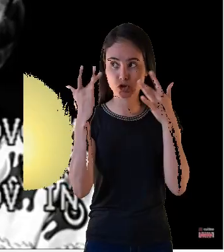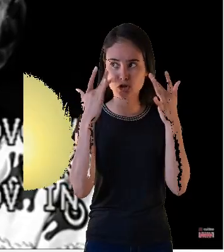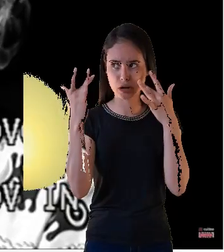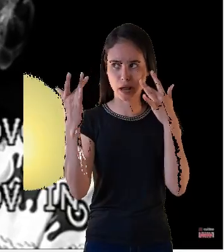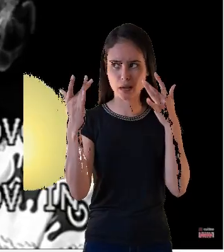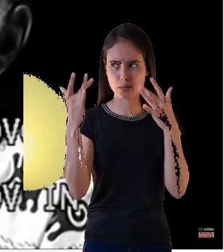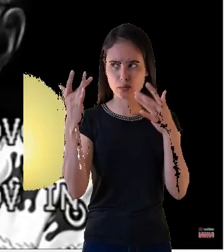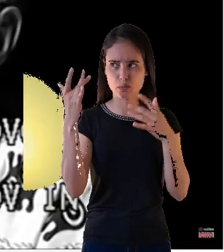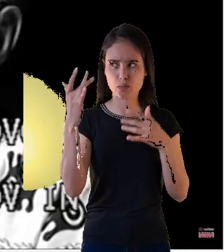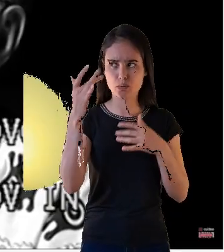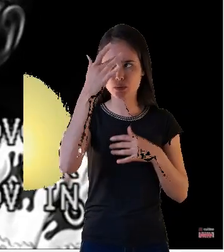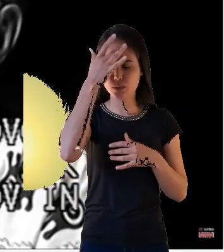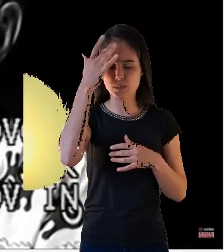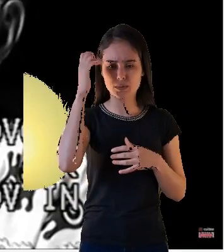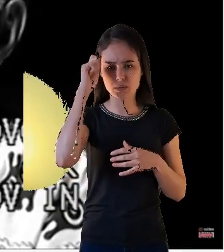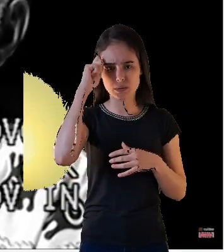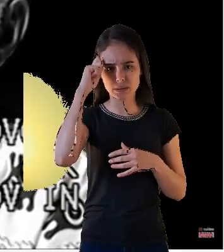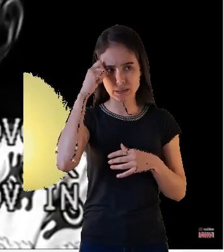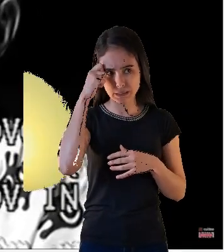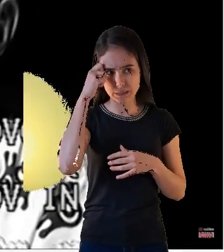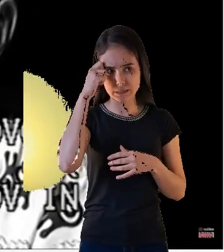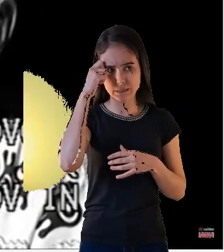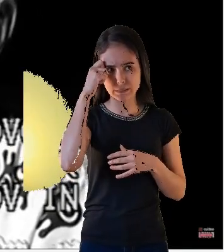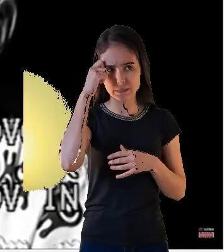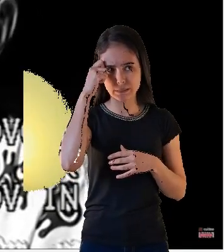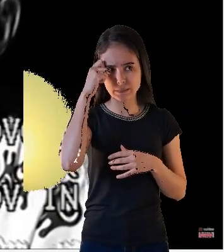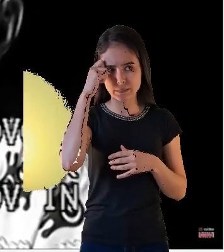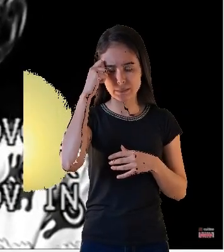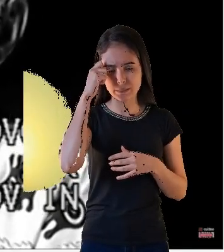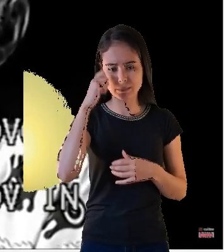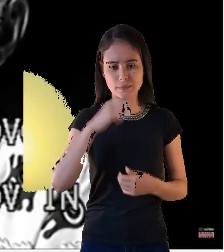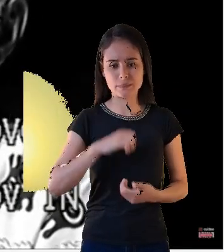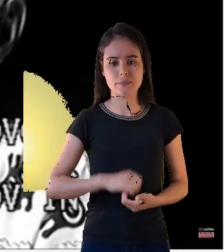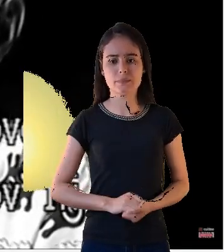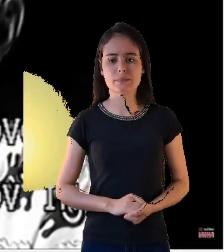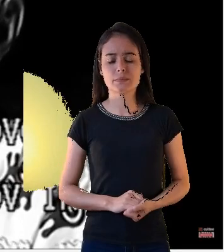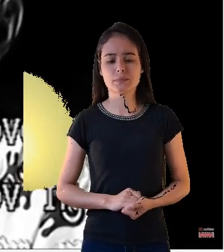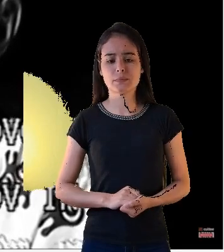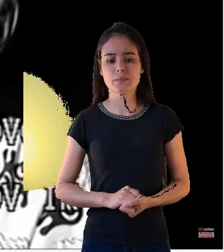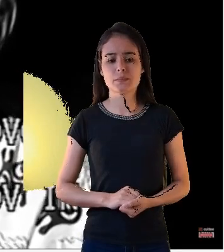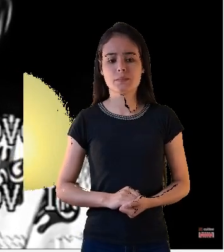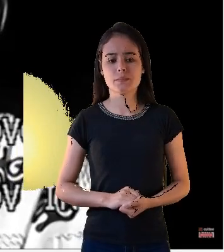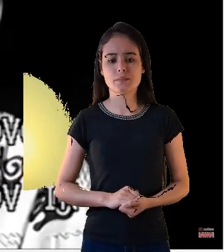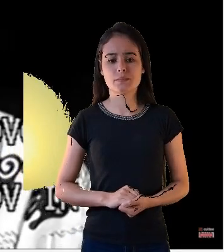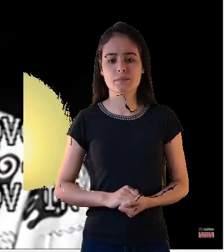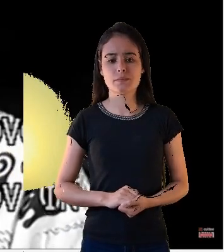Tinha que ser teatro negro, tinha que ser teatro do negro.